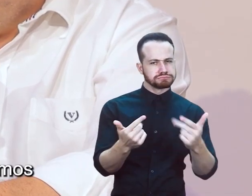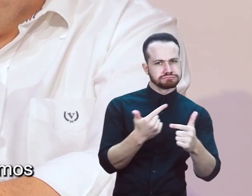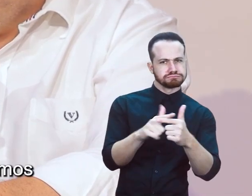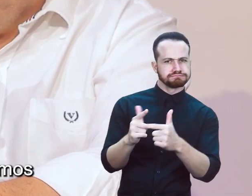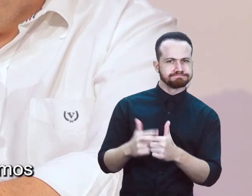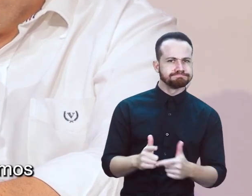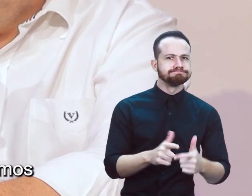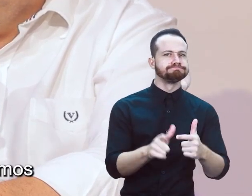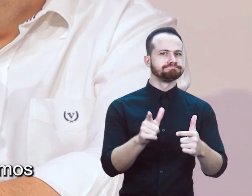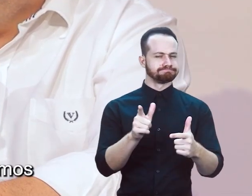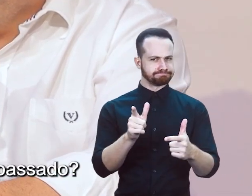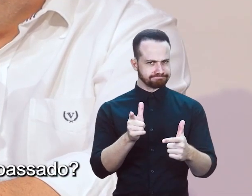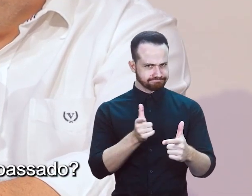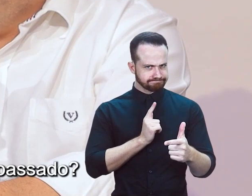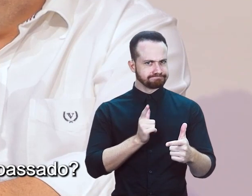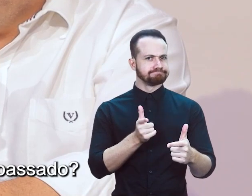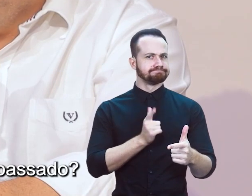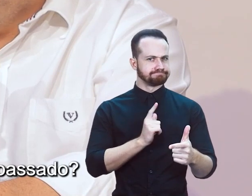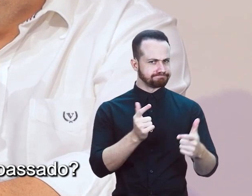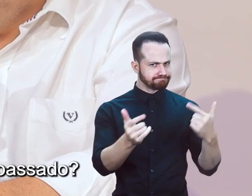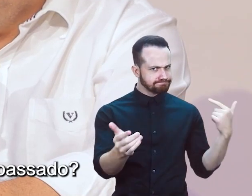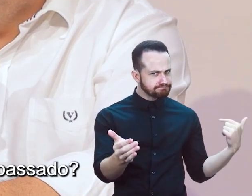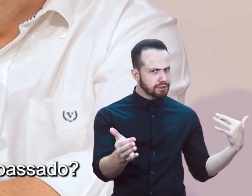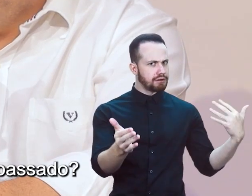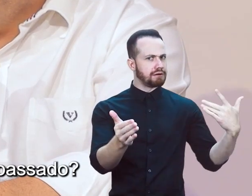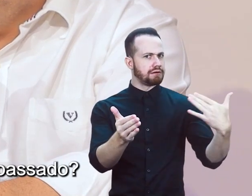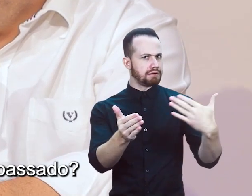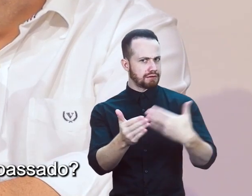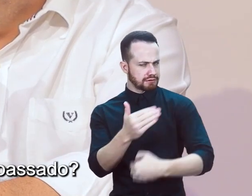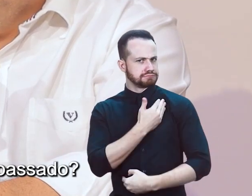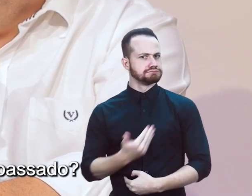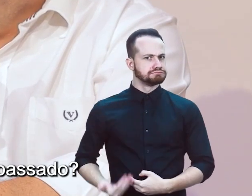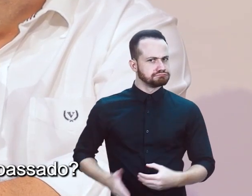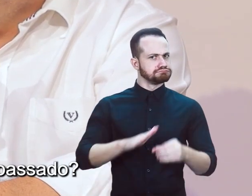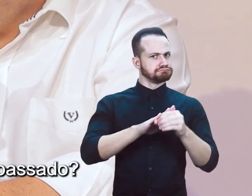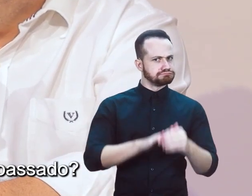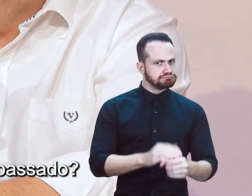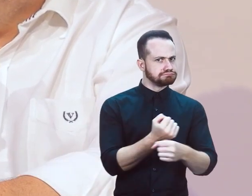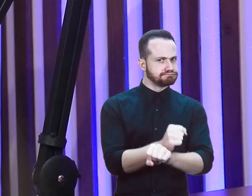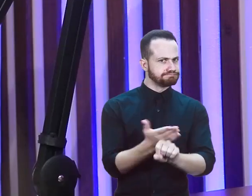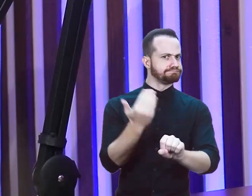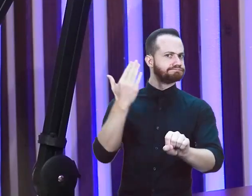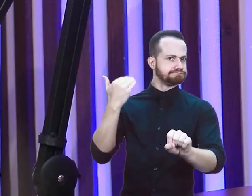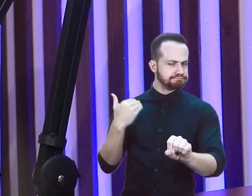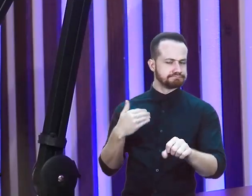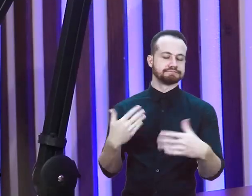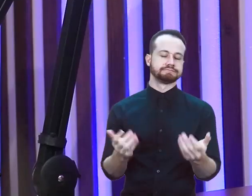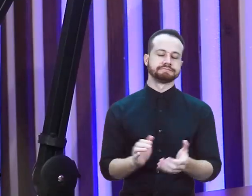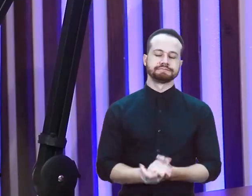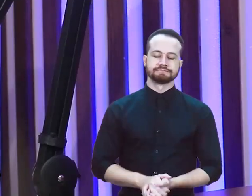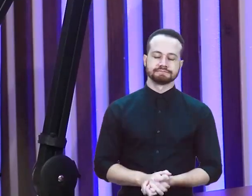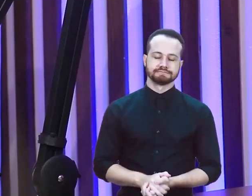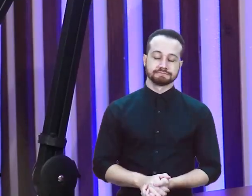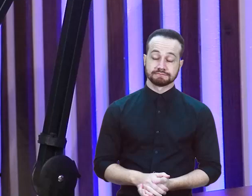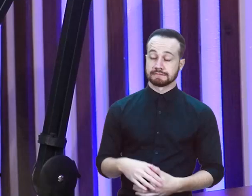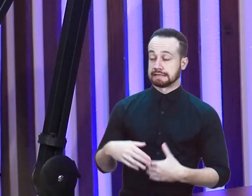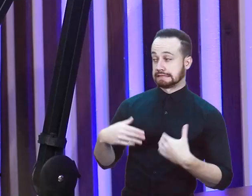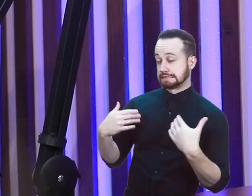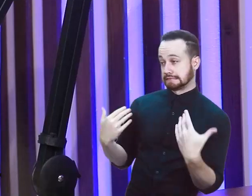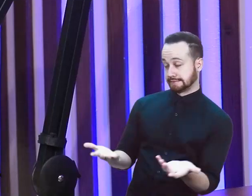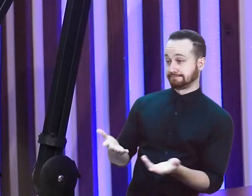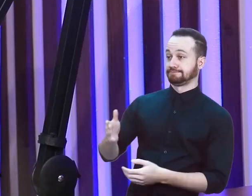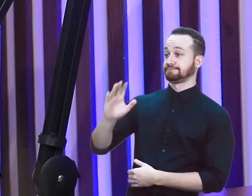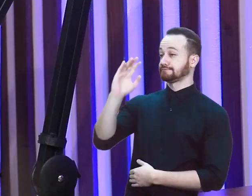que ainda amargamos por conta desse regime adotado no passado? Então, o